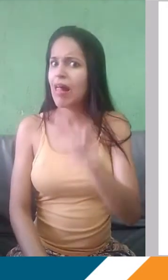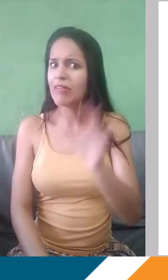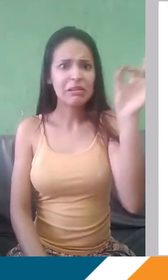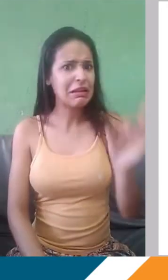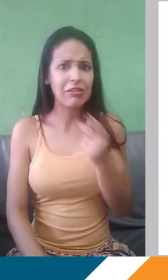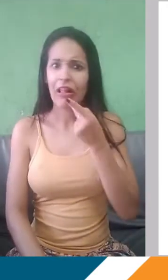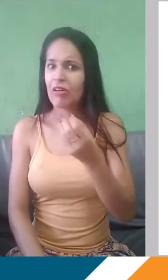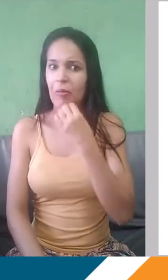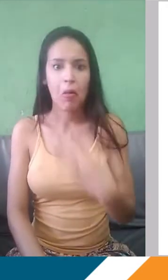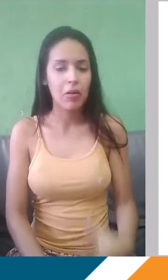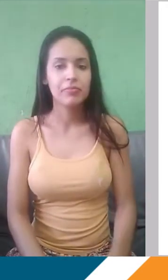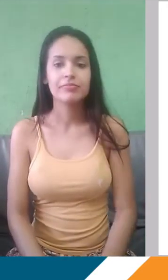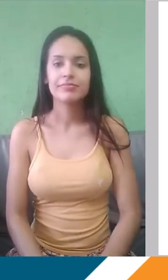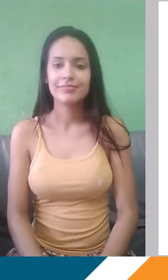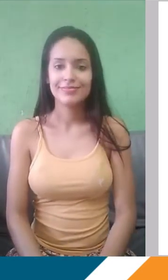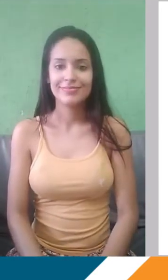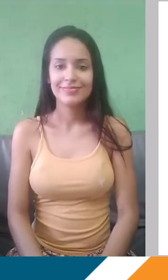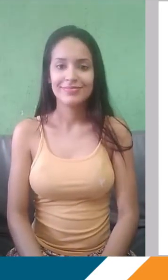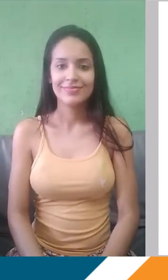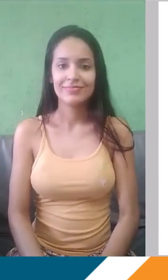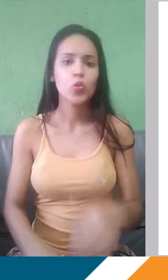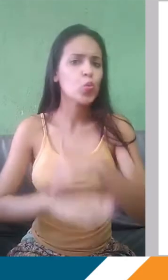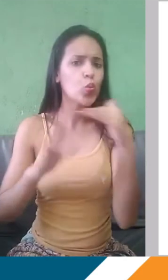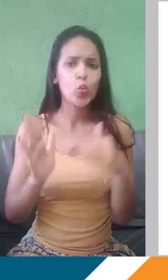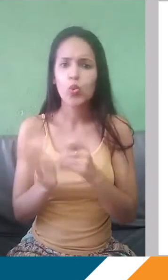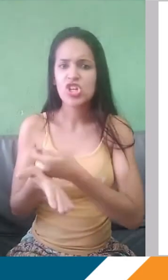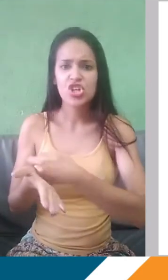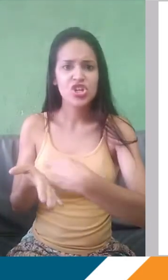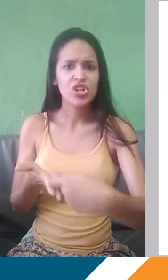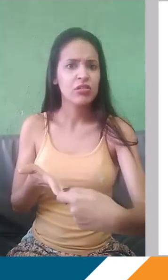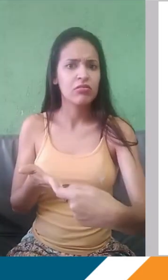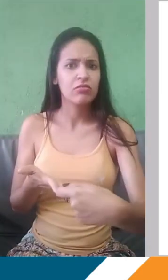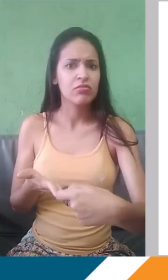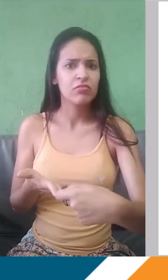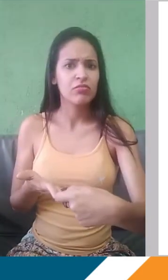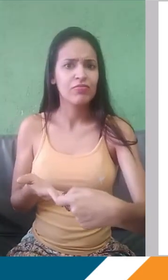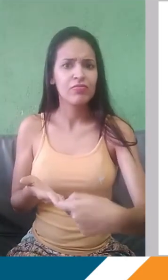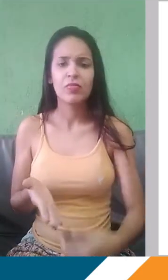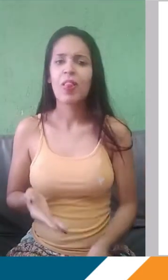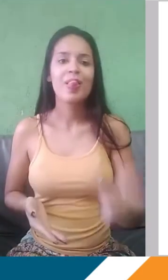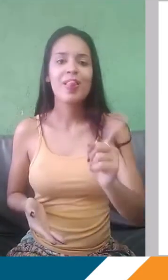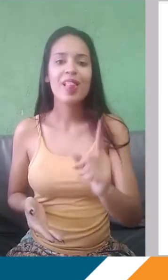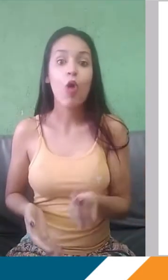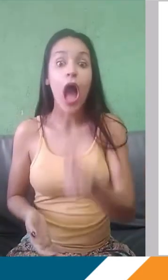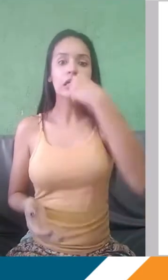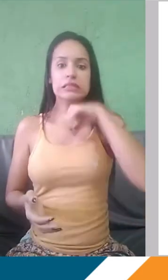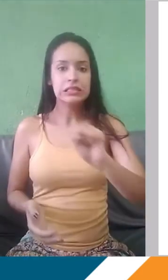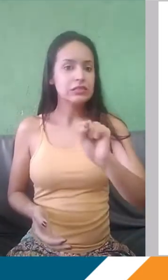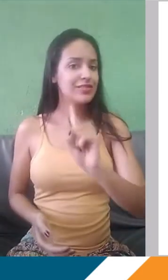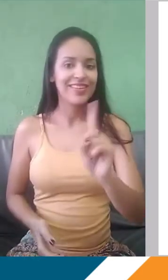visto ninguém falar tão bem. Tudo como se escreve sem engolir um S, nem um R.